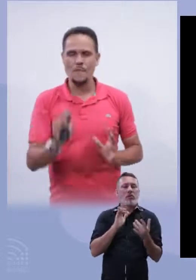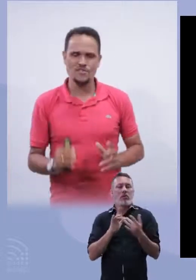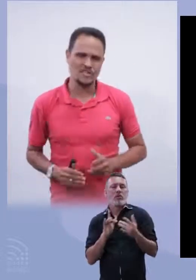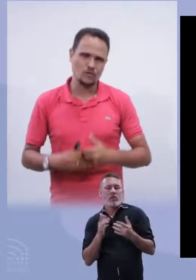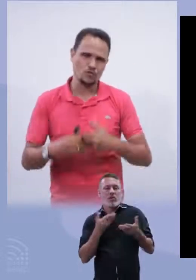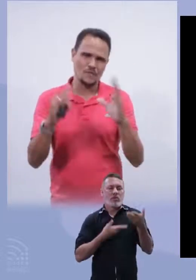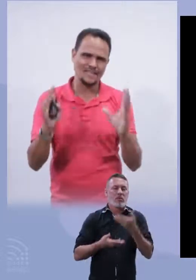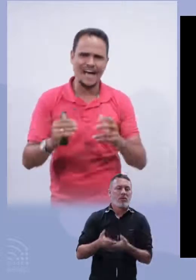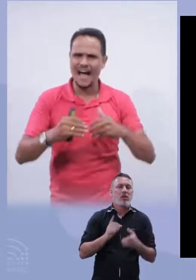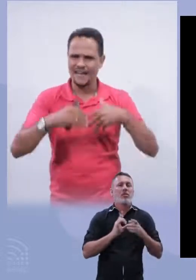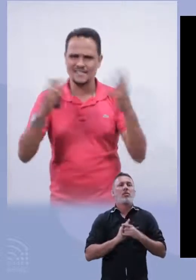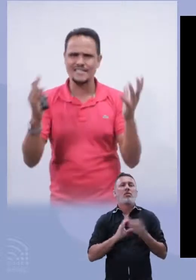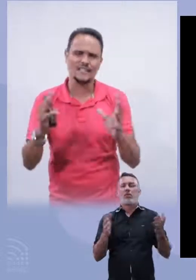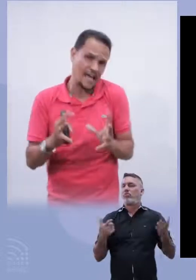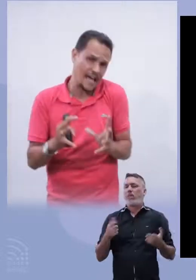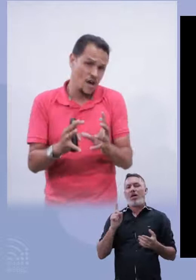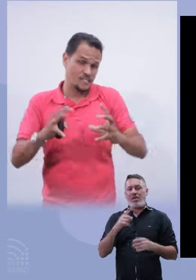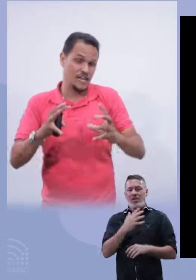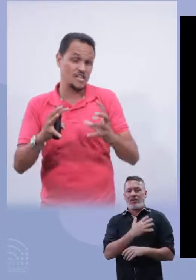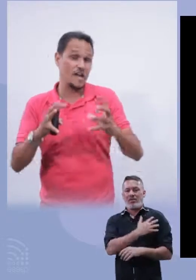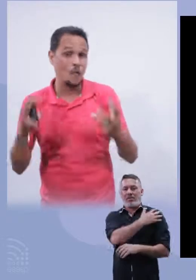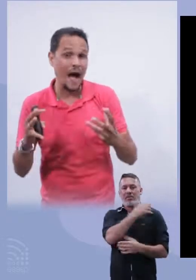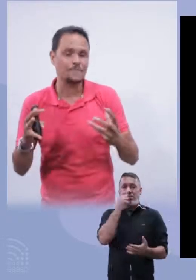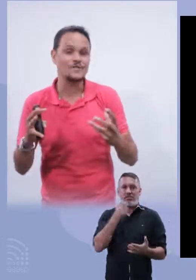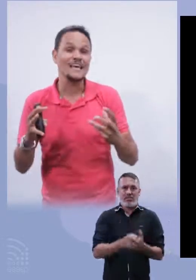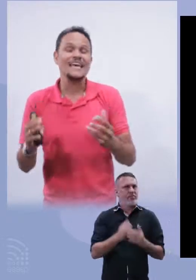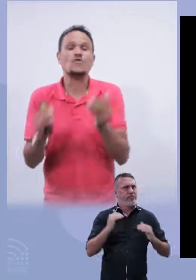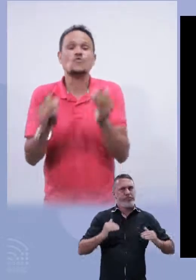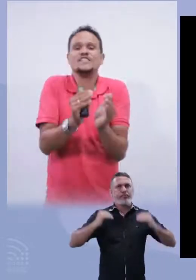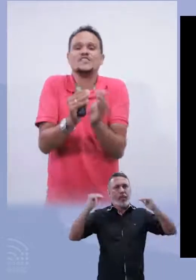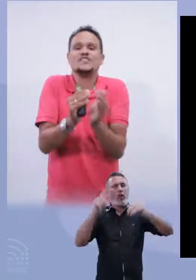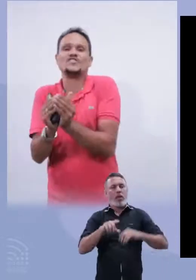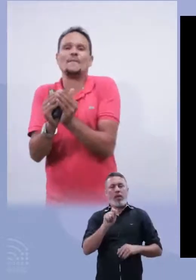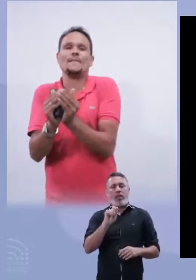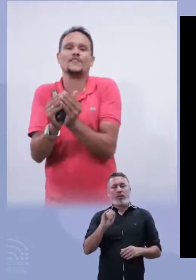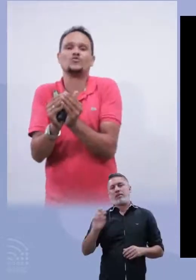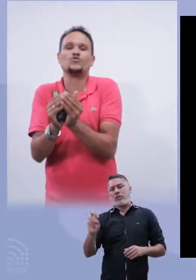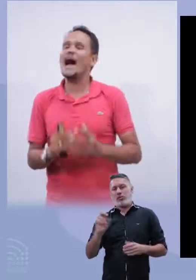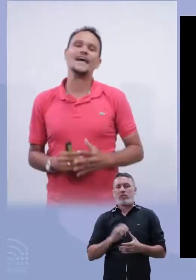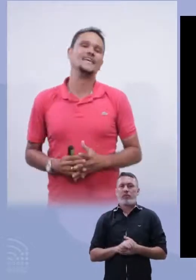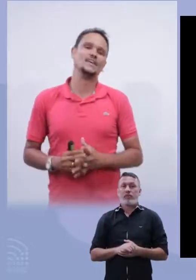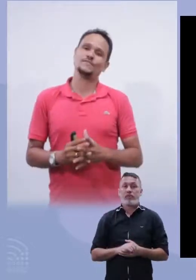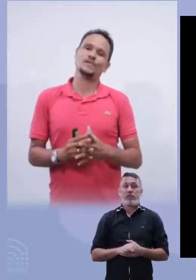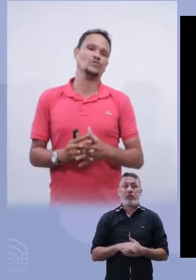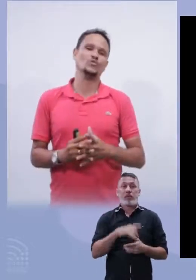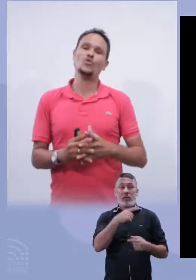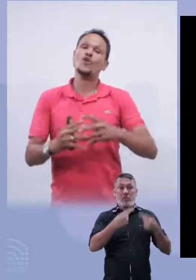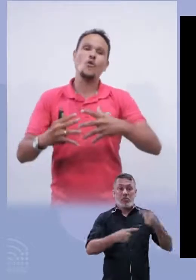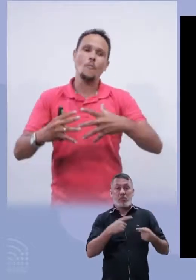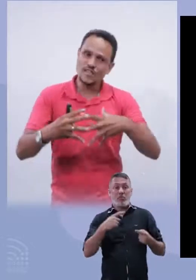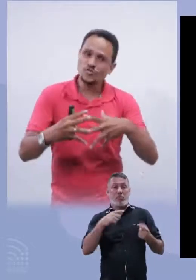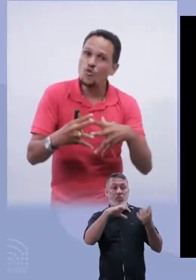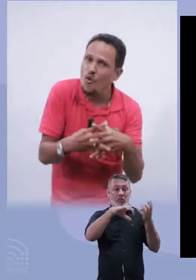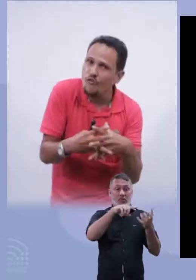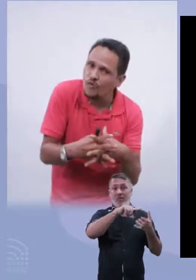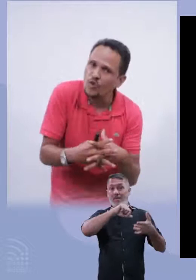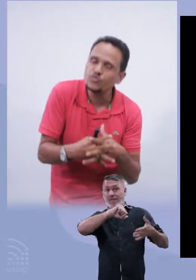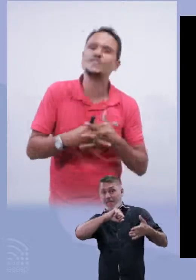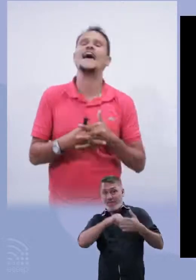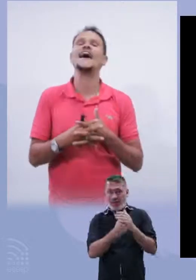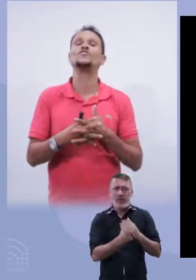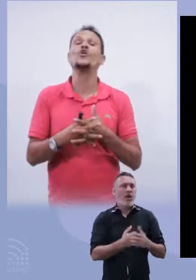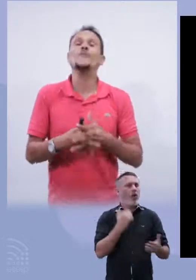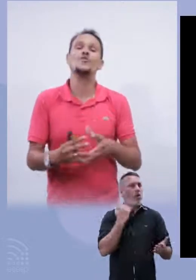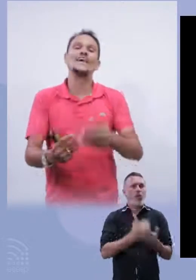muitos vão chamar de ditadura militar, etc, né? Ou seja, é o ápice. E com esse fechamento, aí, meu aluno, começa um